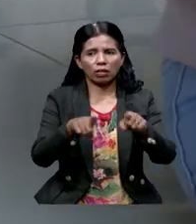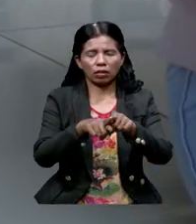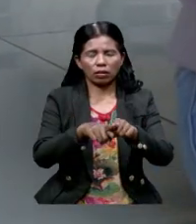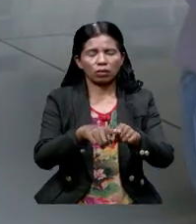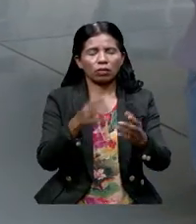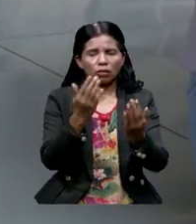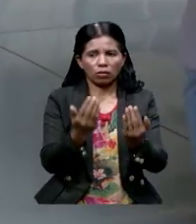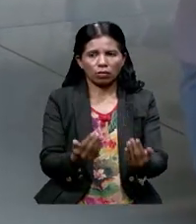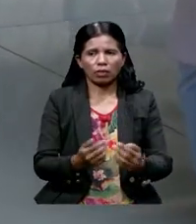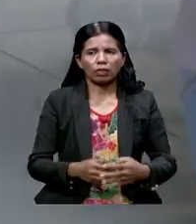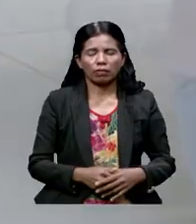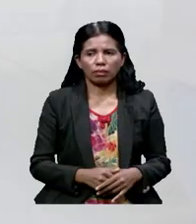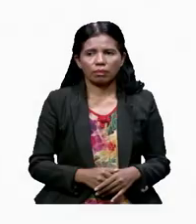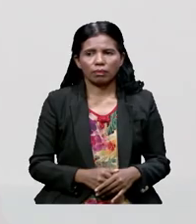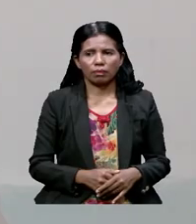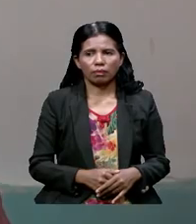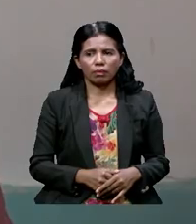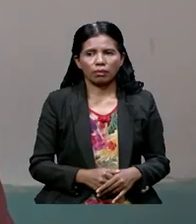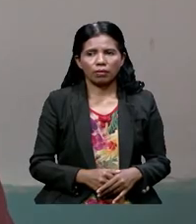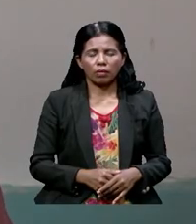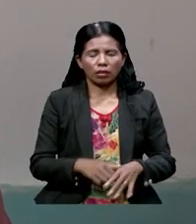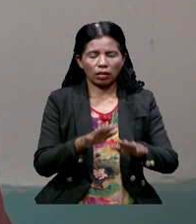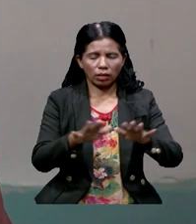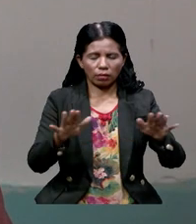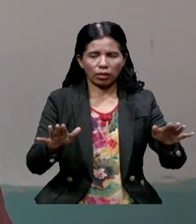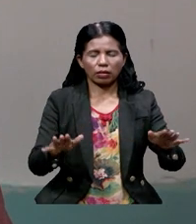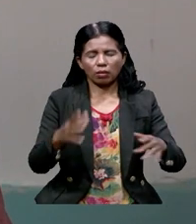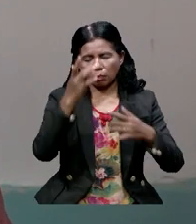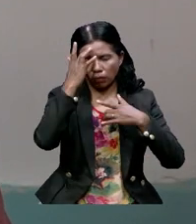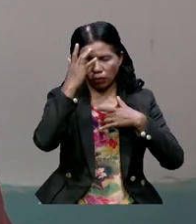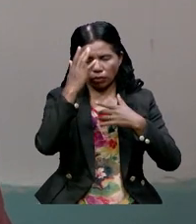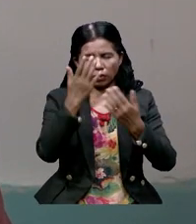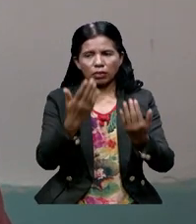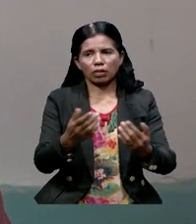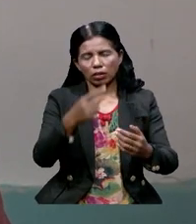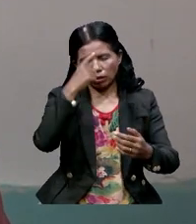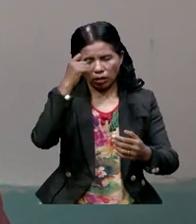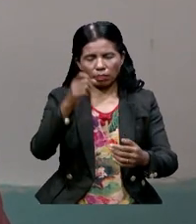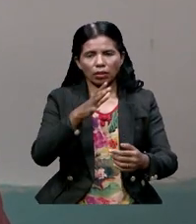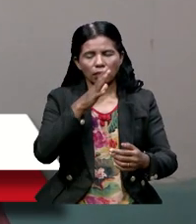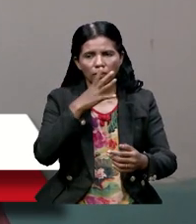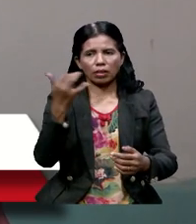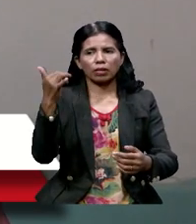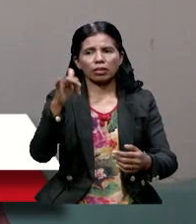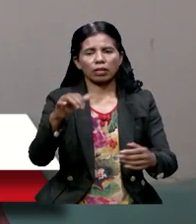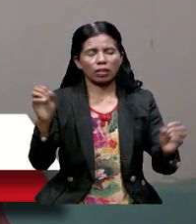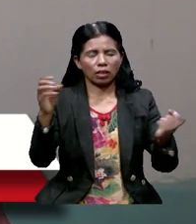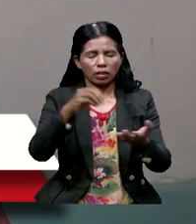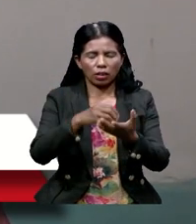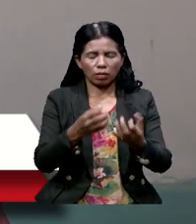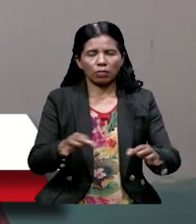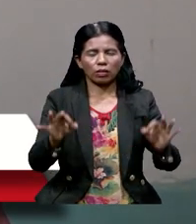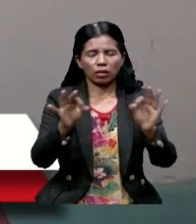grave. Ya malusan grave tamba inansira la tau importancia o insa preparai hane be ma pa